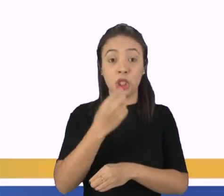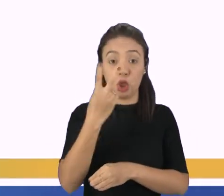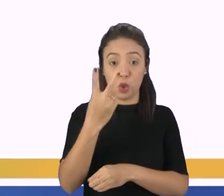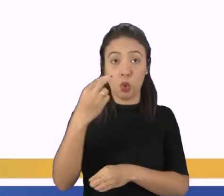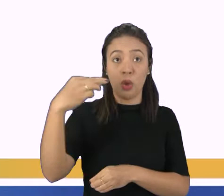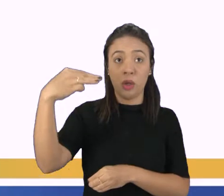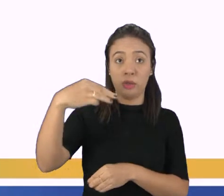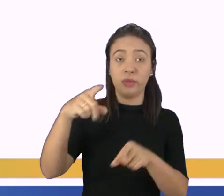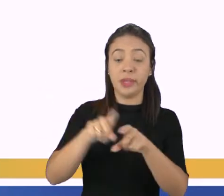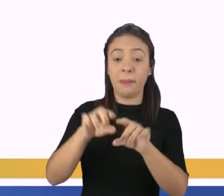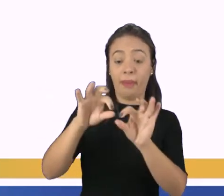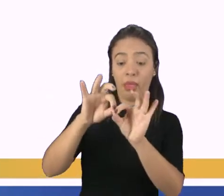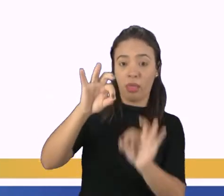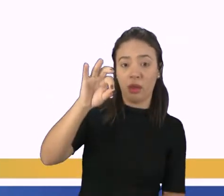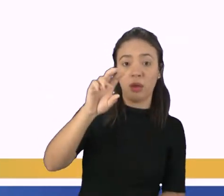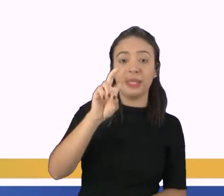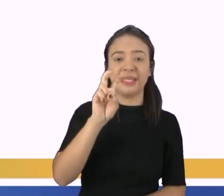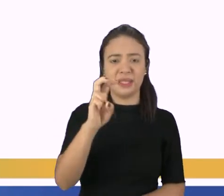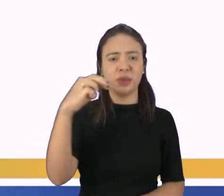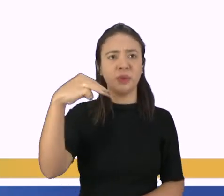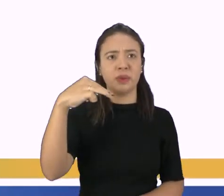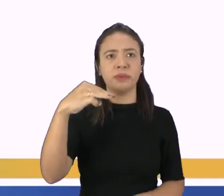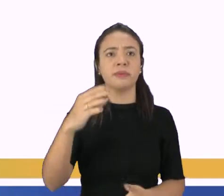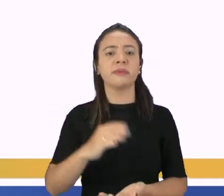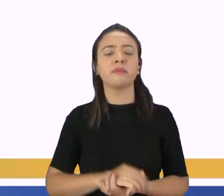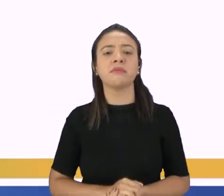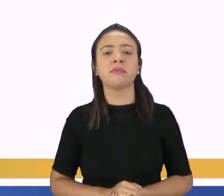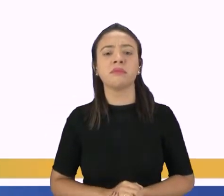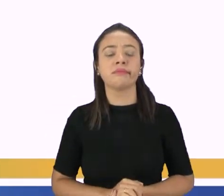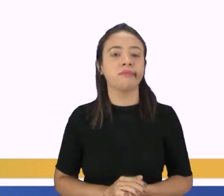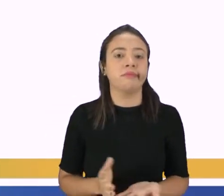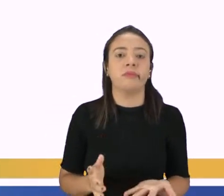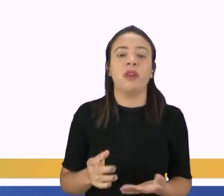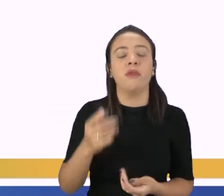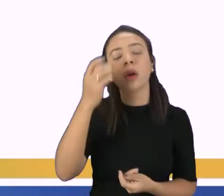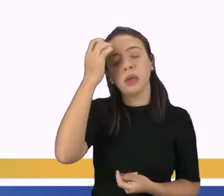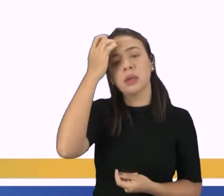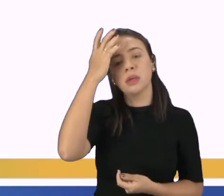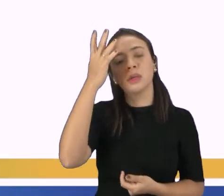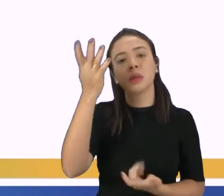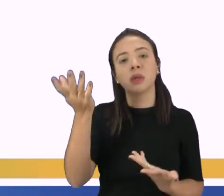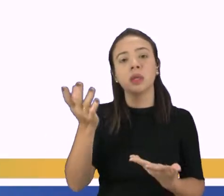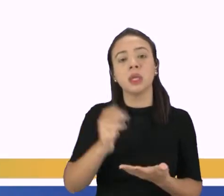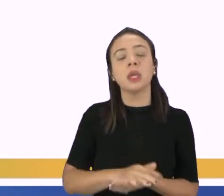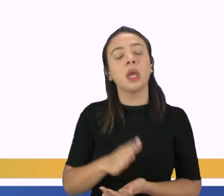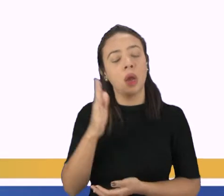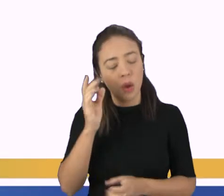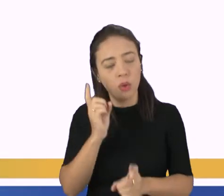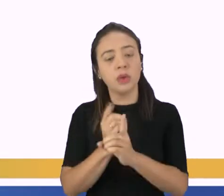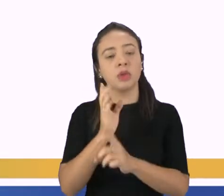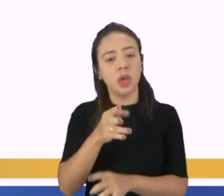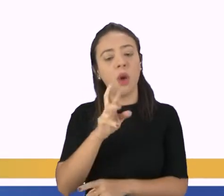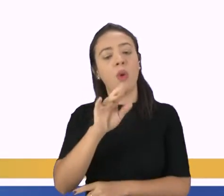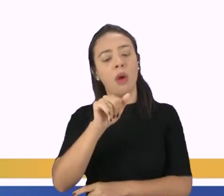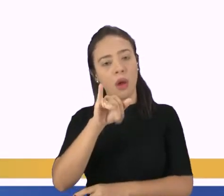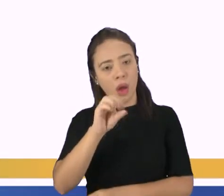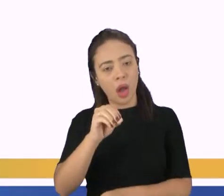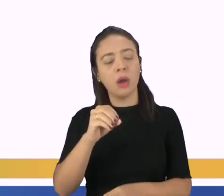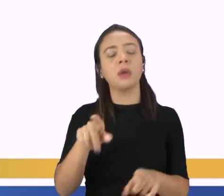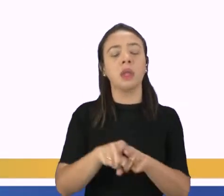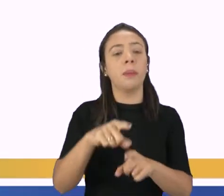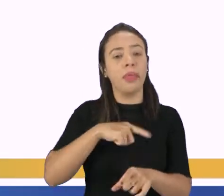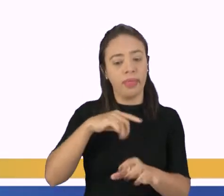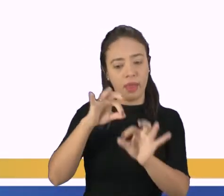metros e sua altura 5 metros? Gente, não tem segredo. Eu sei quem é o raio, sei quem é a altura, então